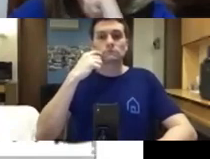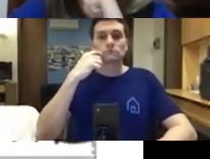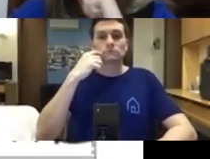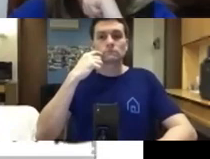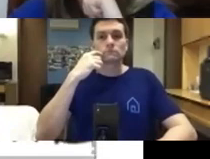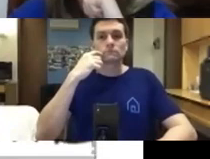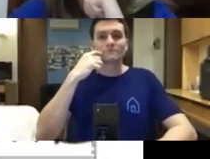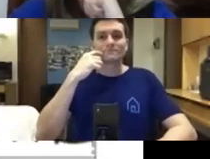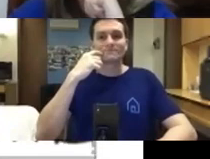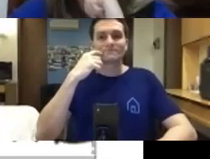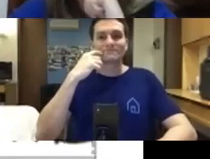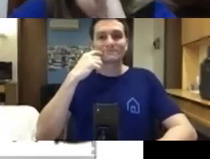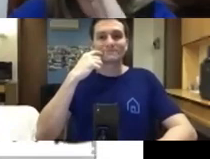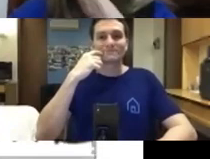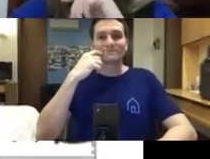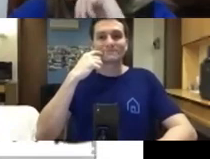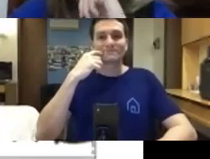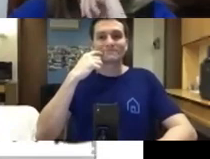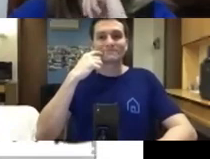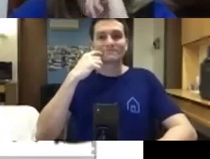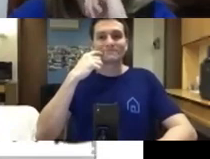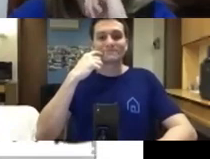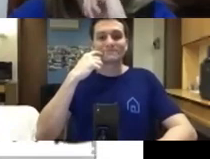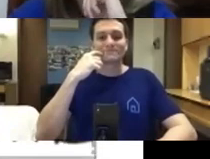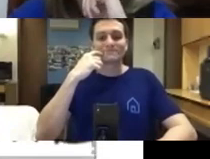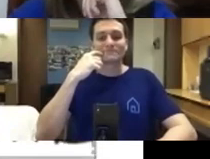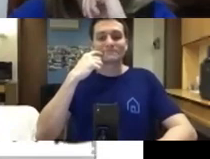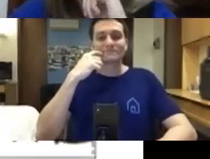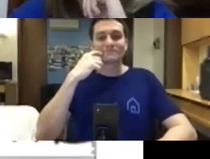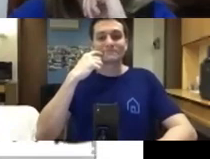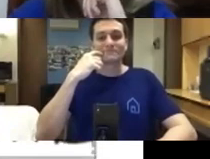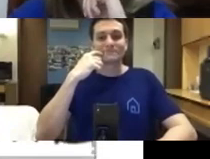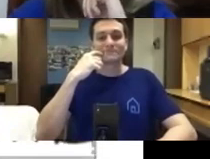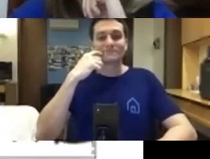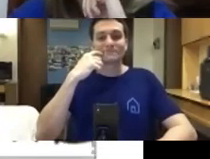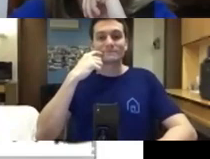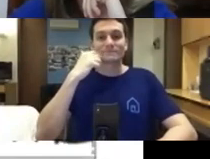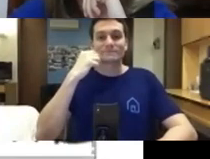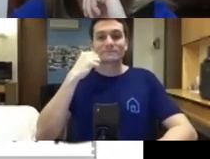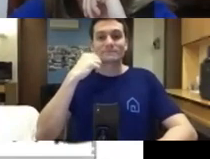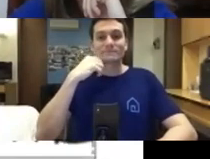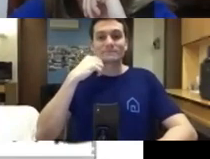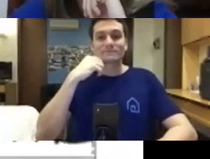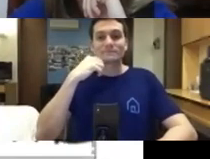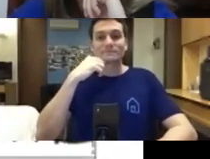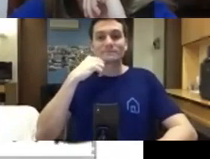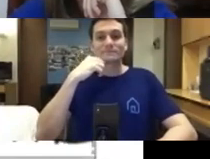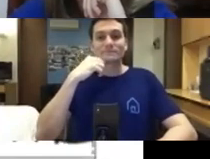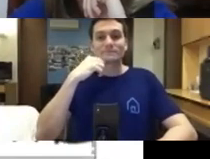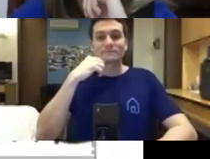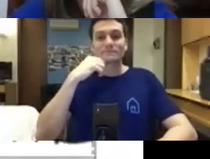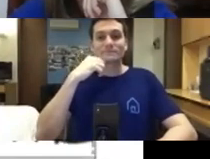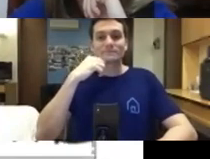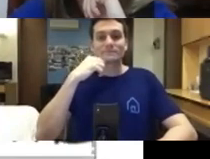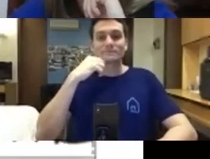do que o Vitor. Eu nem controlei. O Vitor, a Tatiana, Tomás Morotti, do Equador,